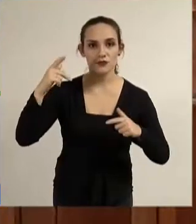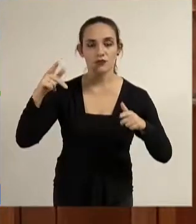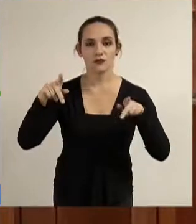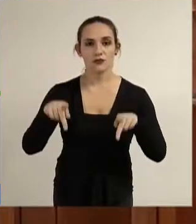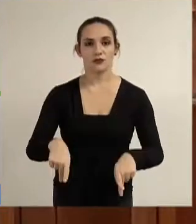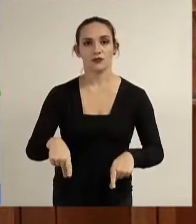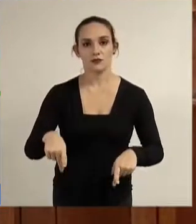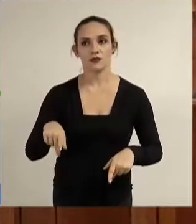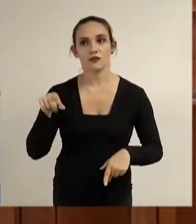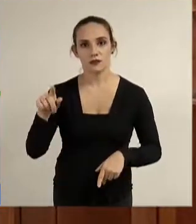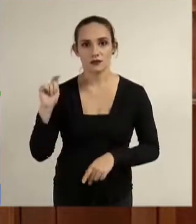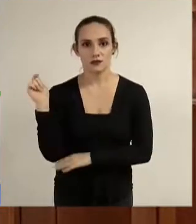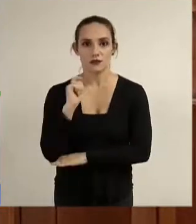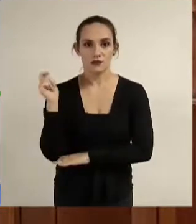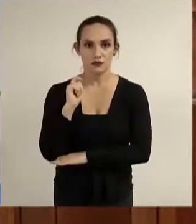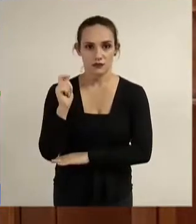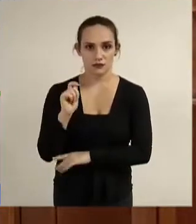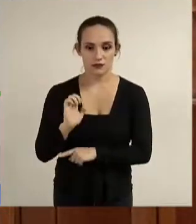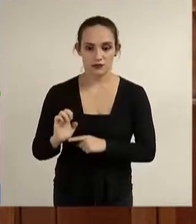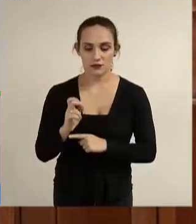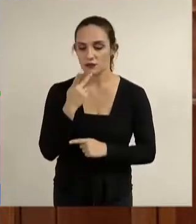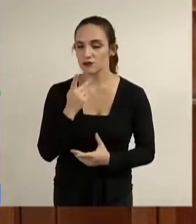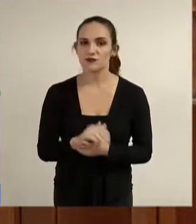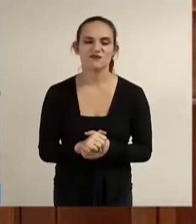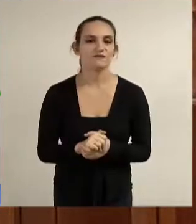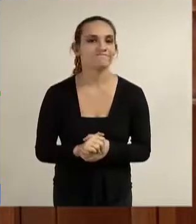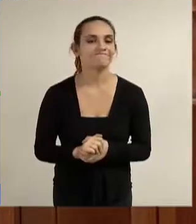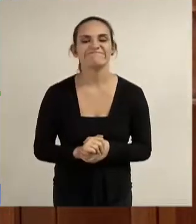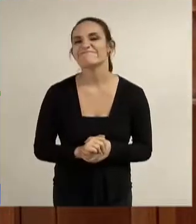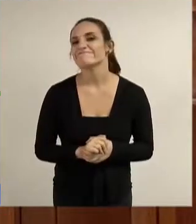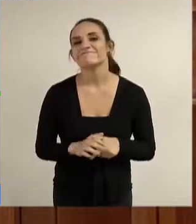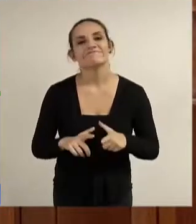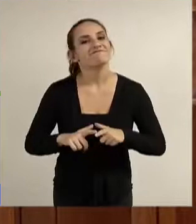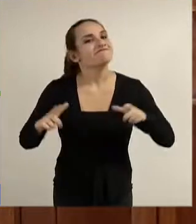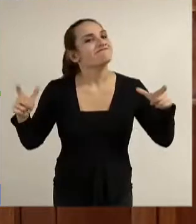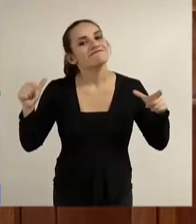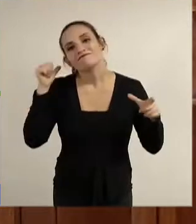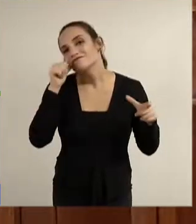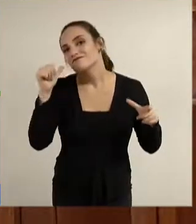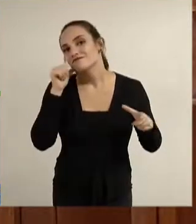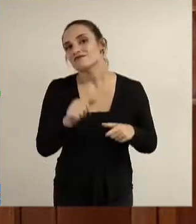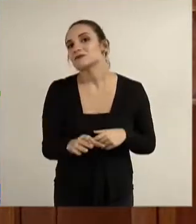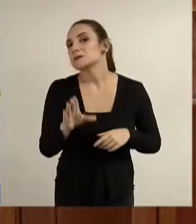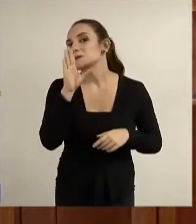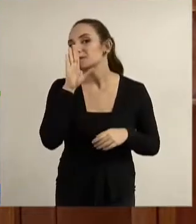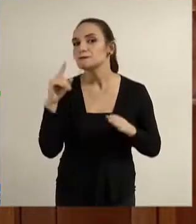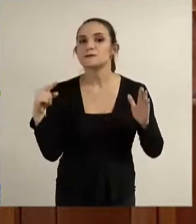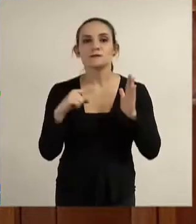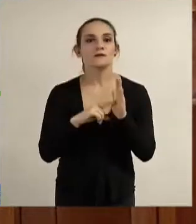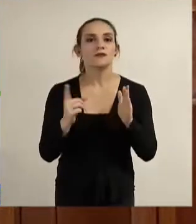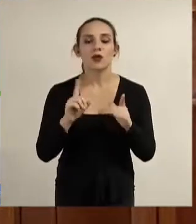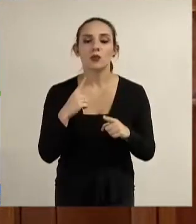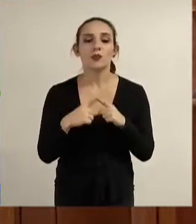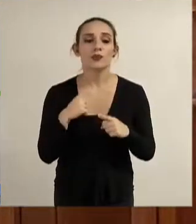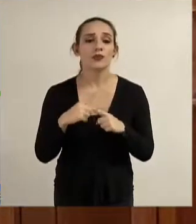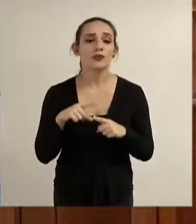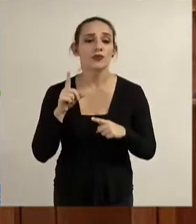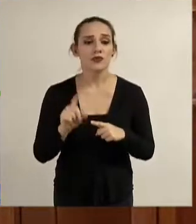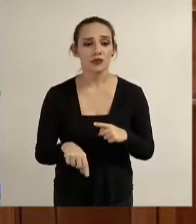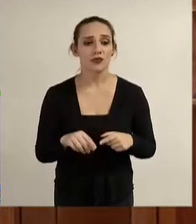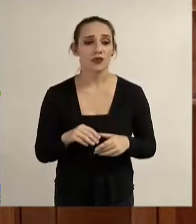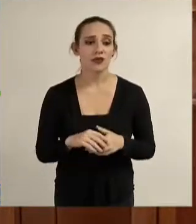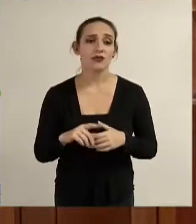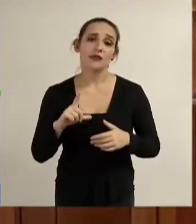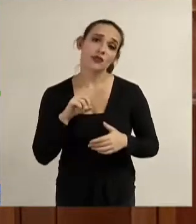Rio Grande do Sul. Ela diz o seguinte, abre aspas, a maioria das mulheres resolvem não denunciar em razão da própria dinâmica da violência